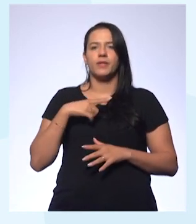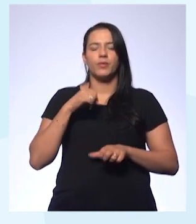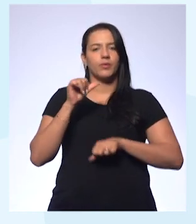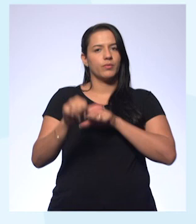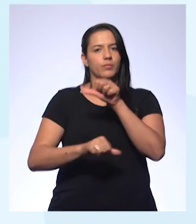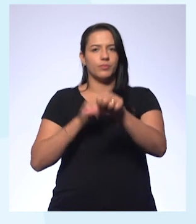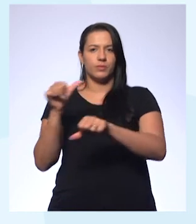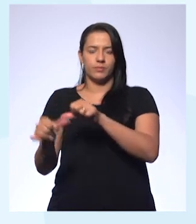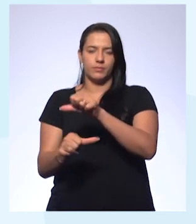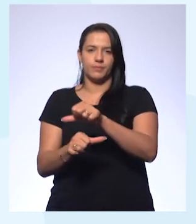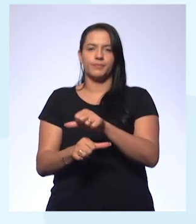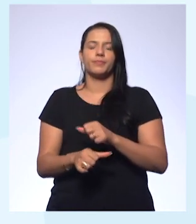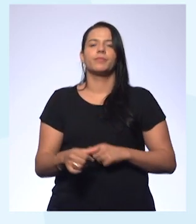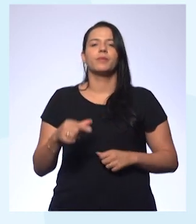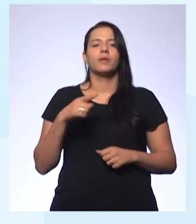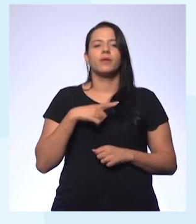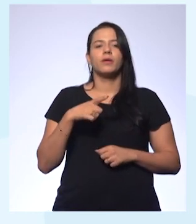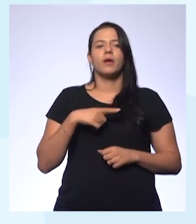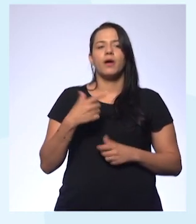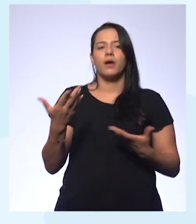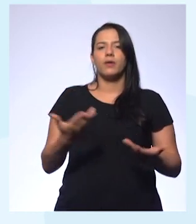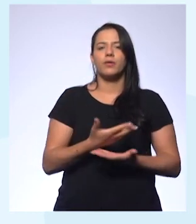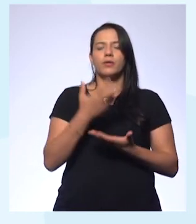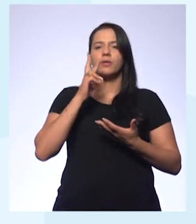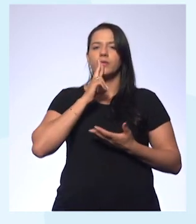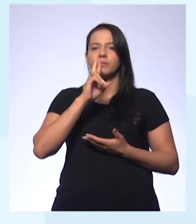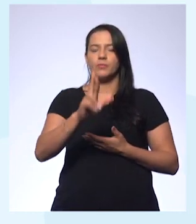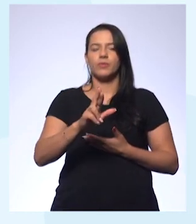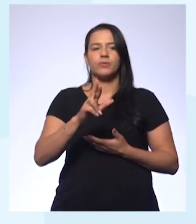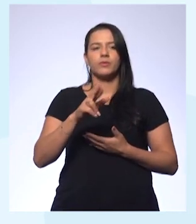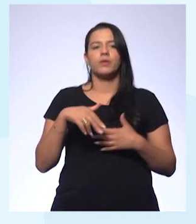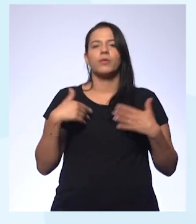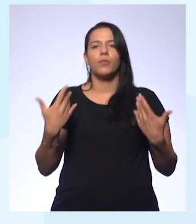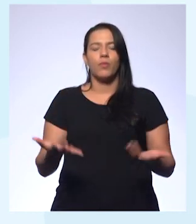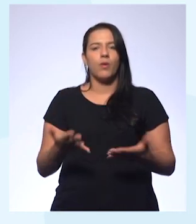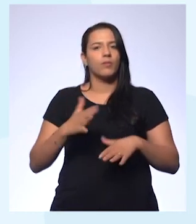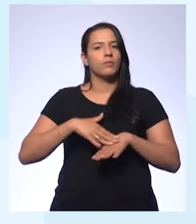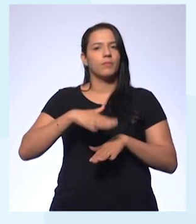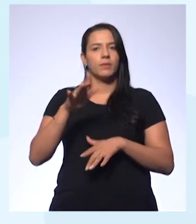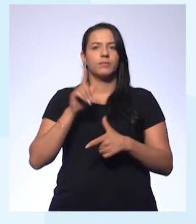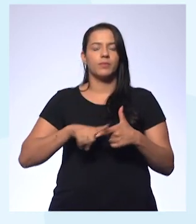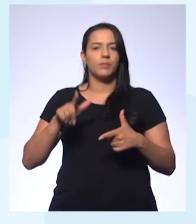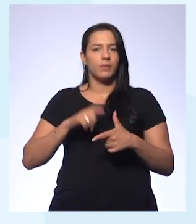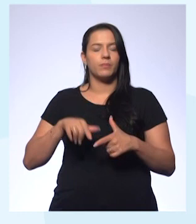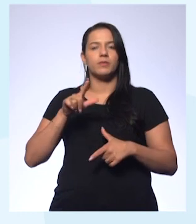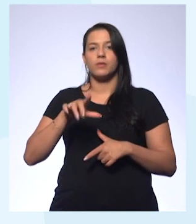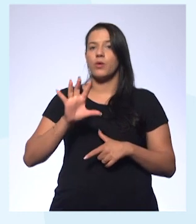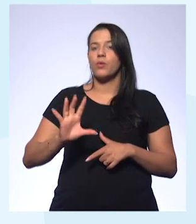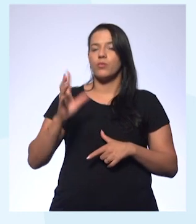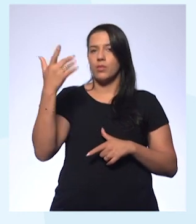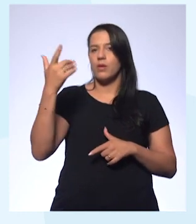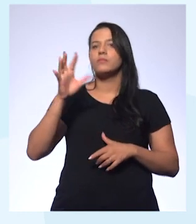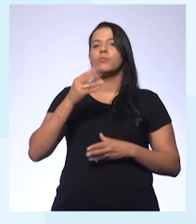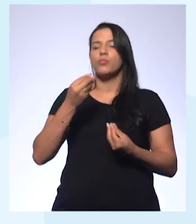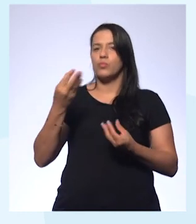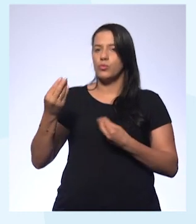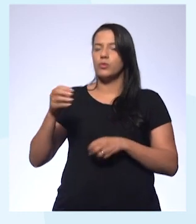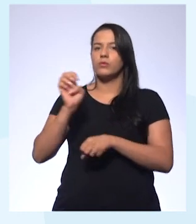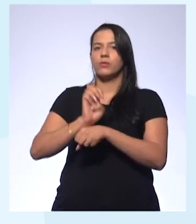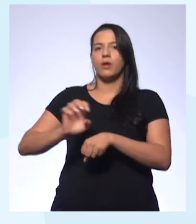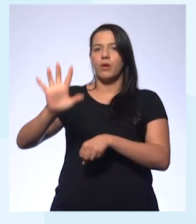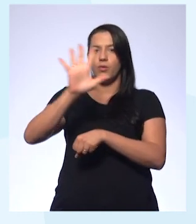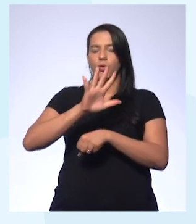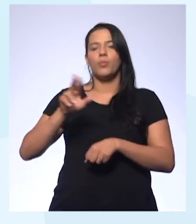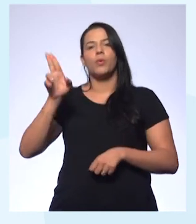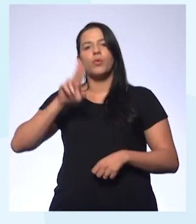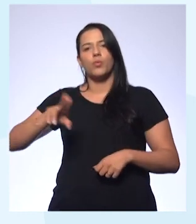destilação. E a alternativa para minimizar esse problema, isso acontece muito na Europa, tá? Eles pegam a água do mar e